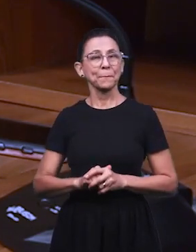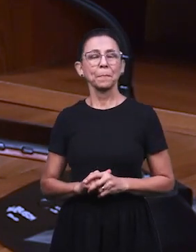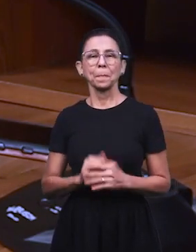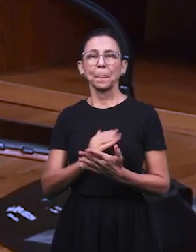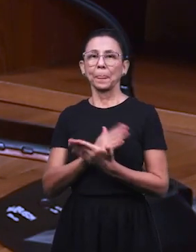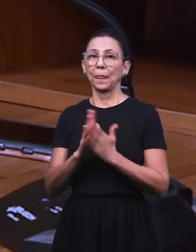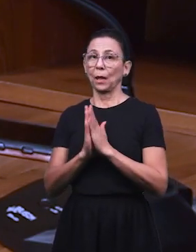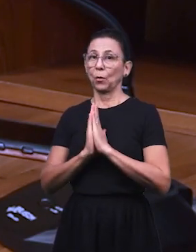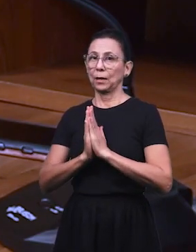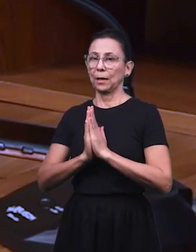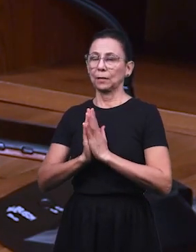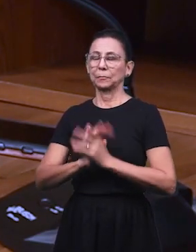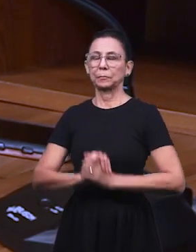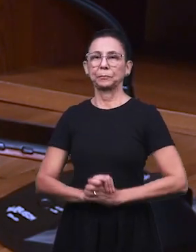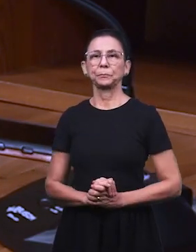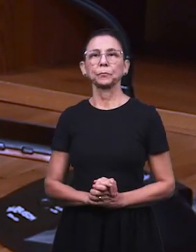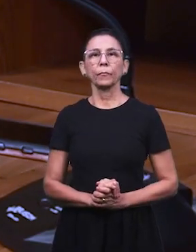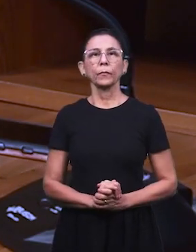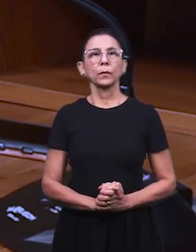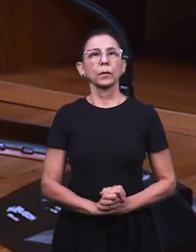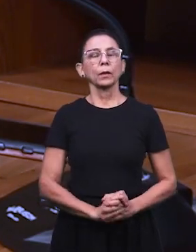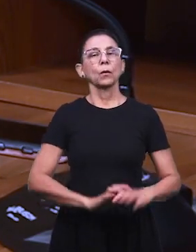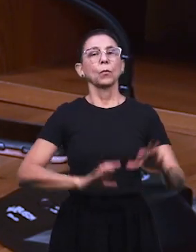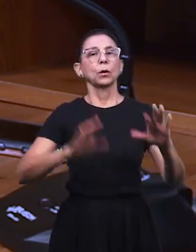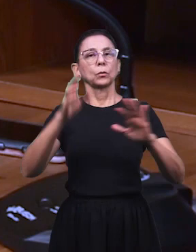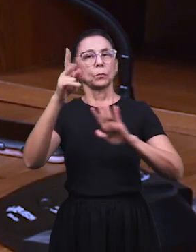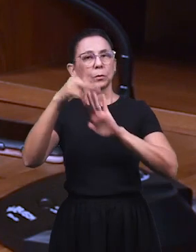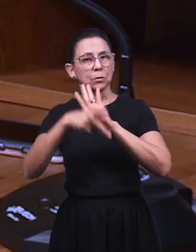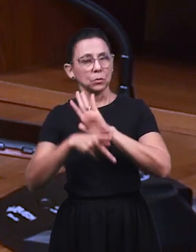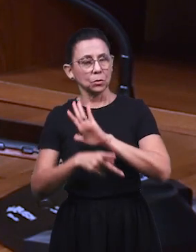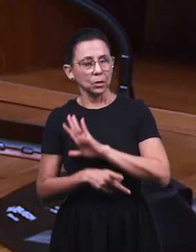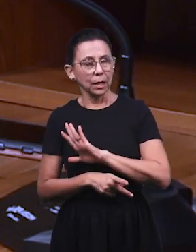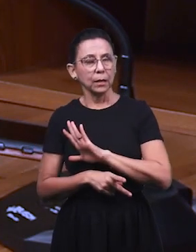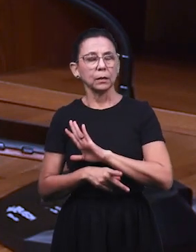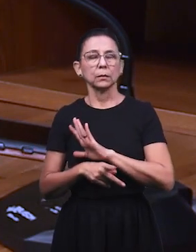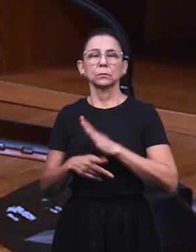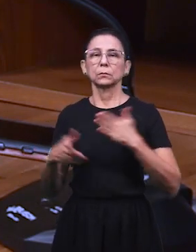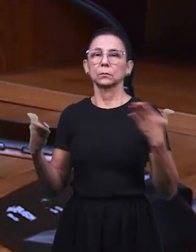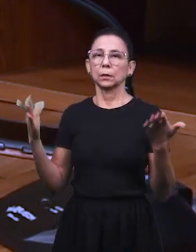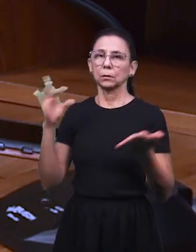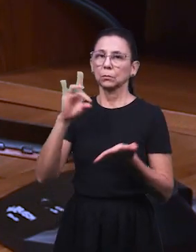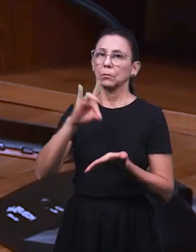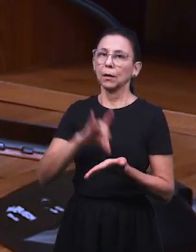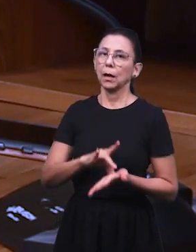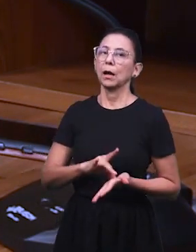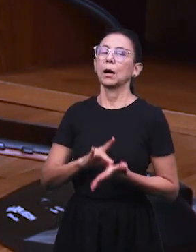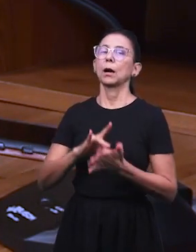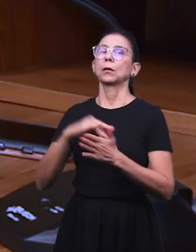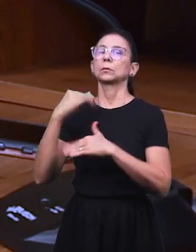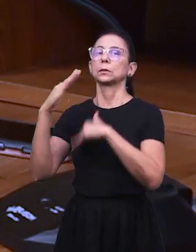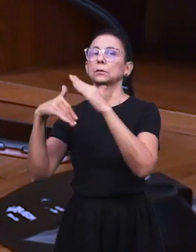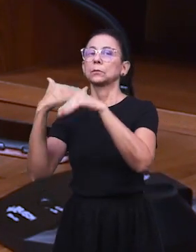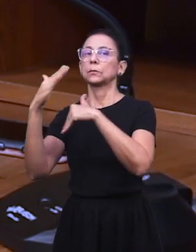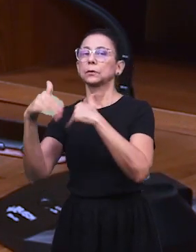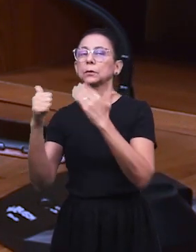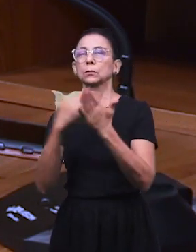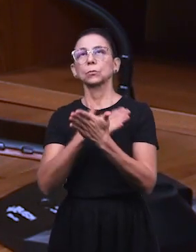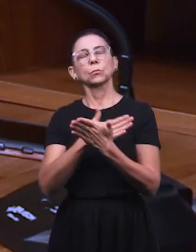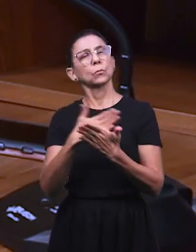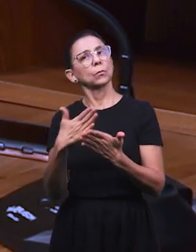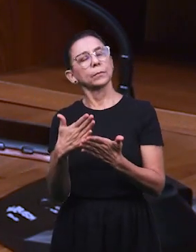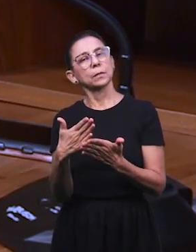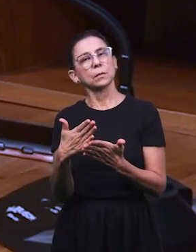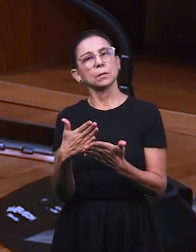esse povo abençoado. E aí eu comecei a orar ao Senhor. Agora, o trabalho mesmo, todo esse projeto que a gente está fazendo, que a gente